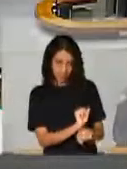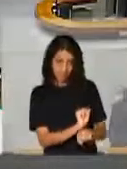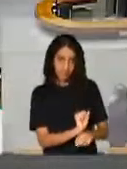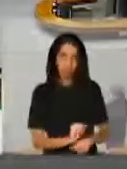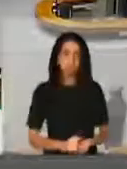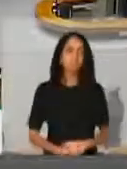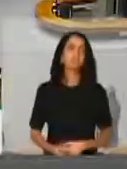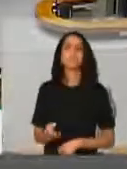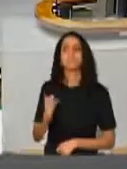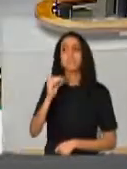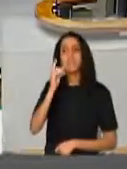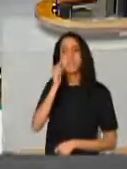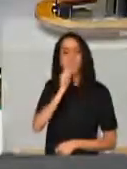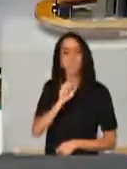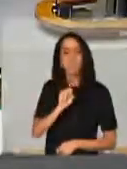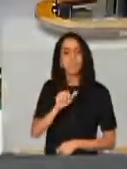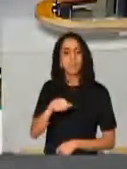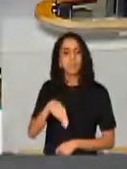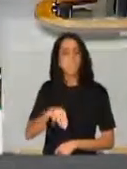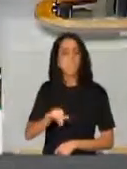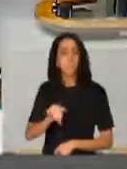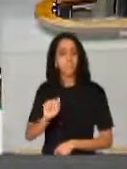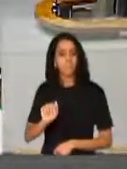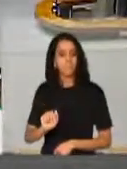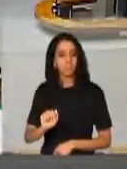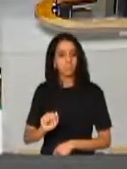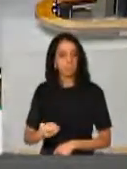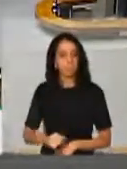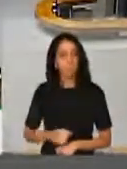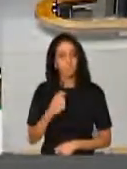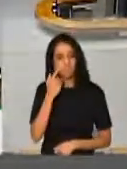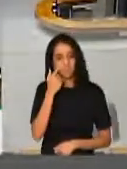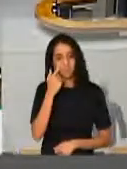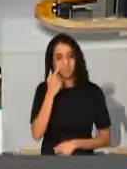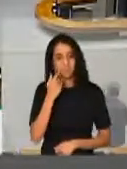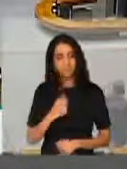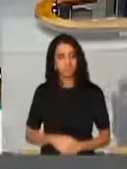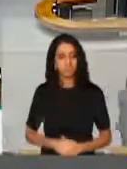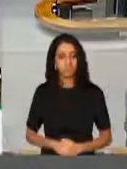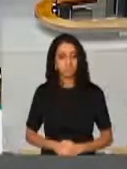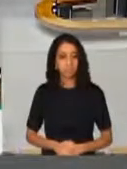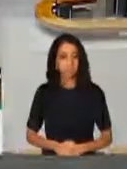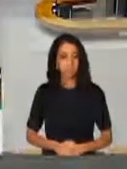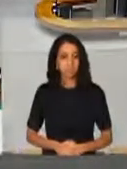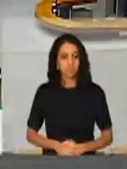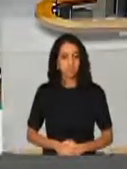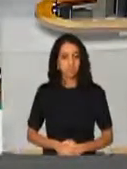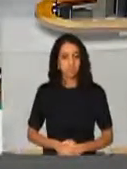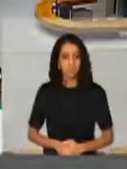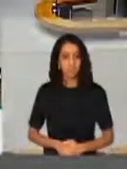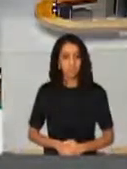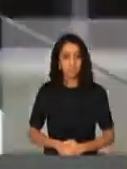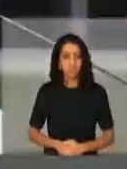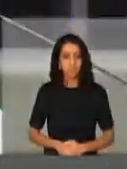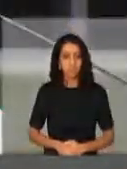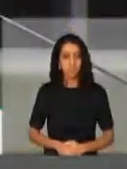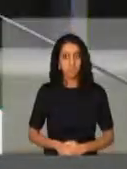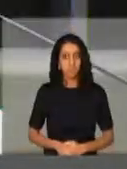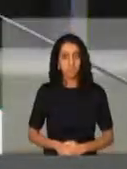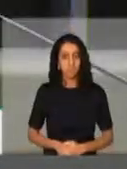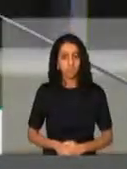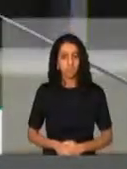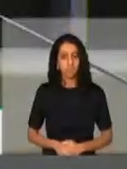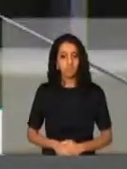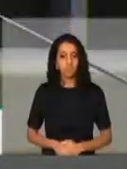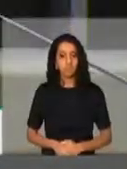Passo. Deputada Sâmia Bonfim, em São Paulo, em seguida, deputado Bibo Nunes, do Rio Grande do Sul. Eu queria deixar